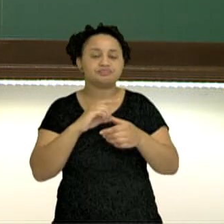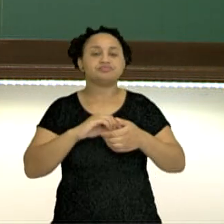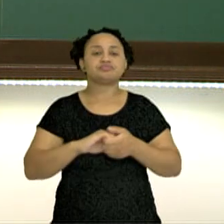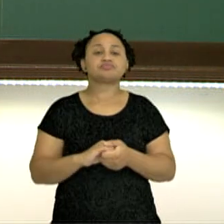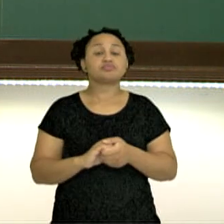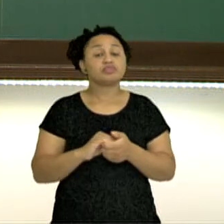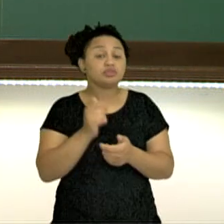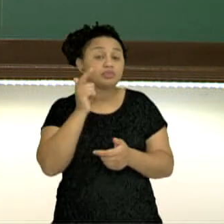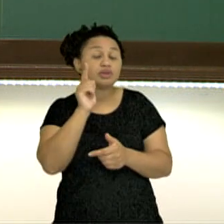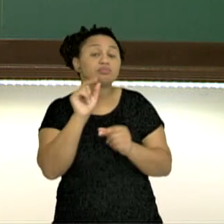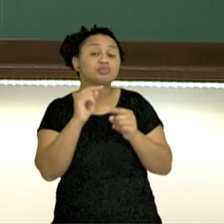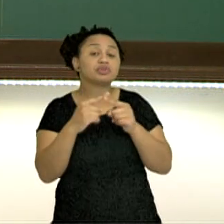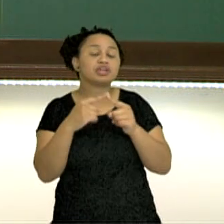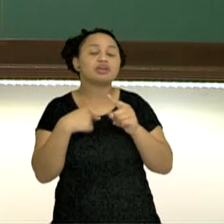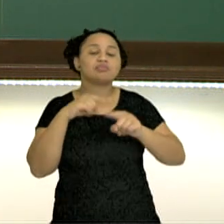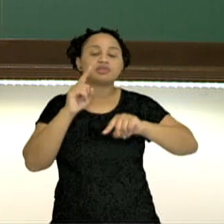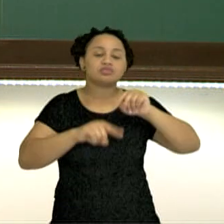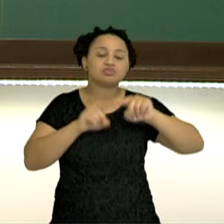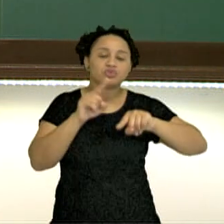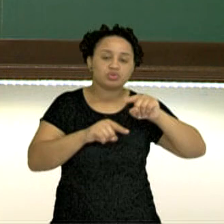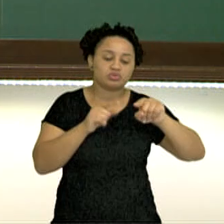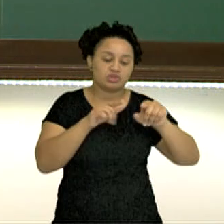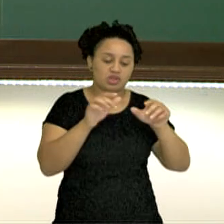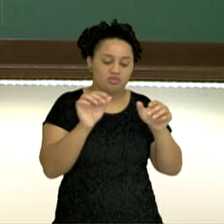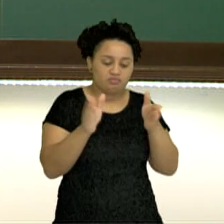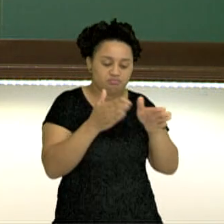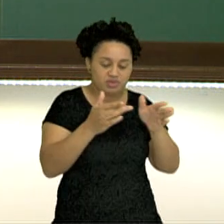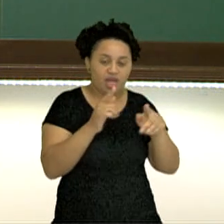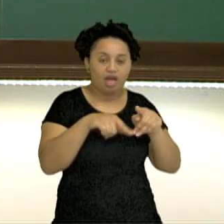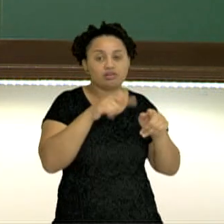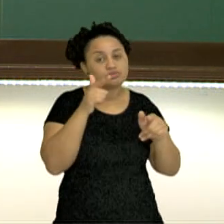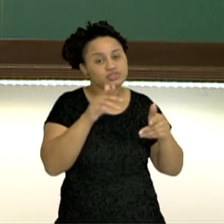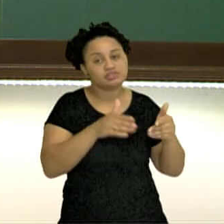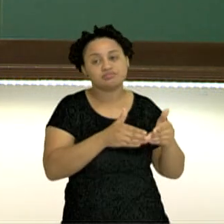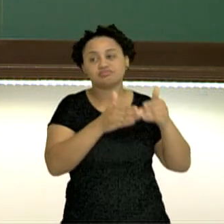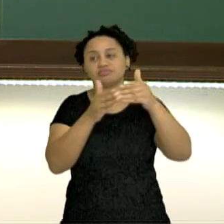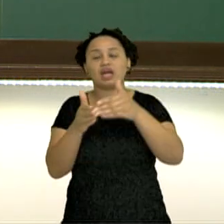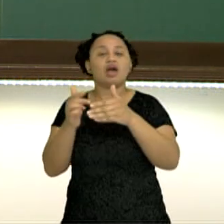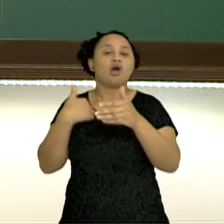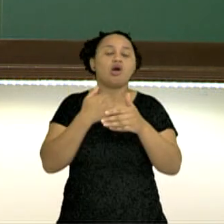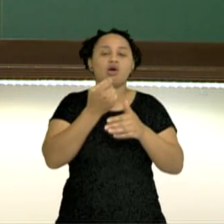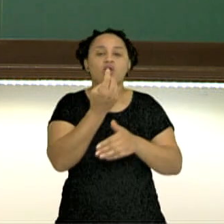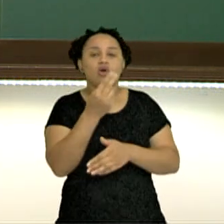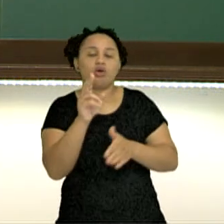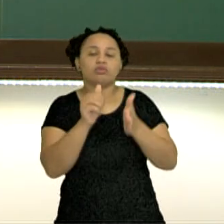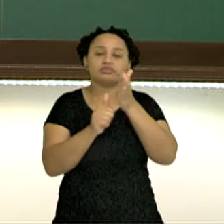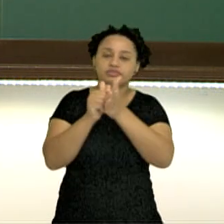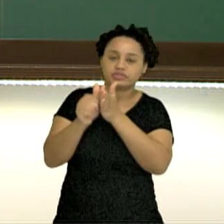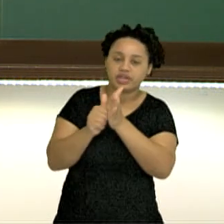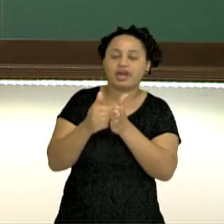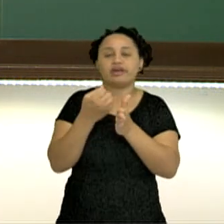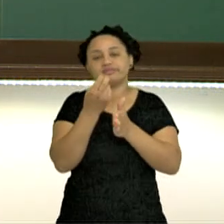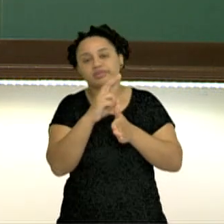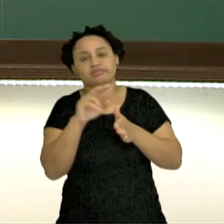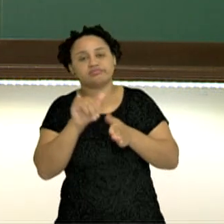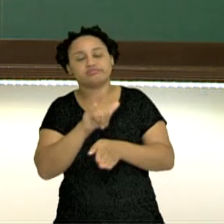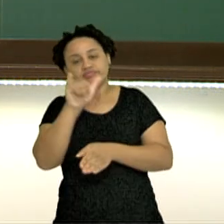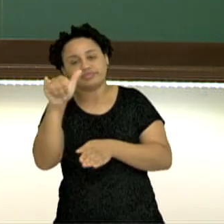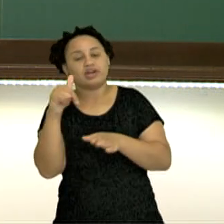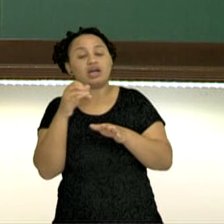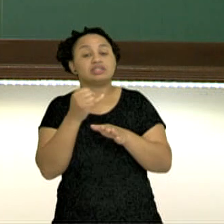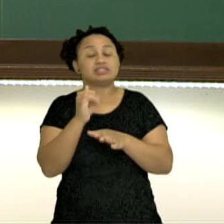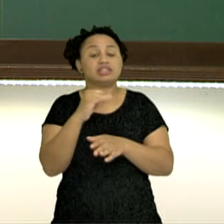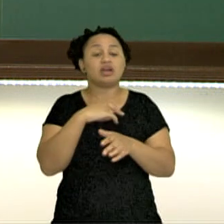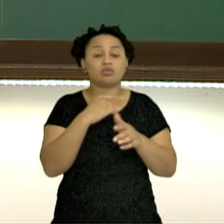Para quê? Para que a produção possa ser escoada com bastante facilidade e caso haja algum problema com um